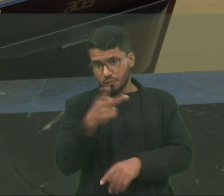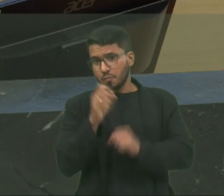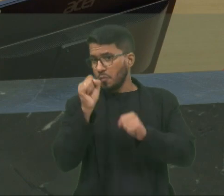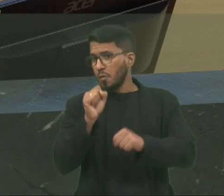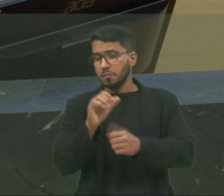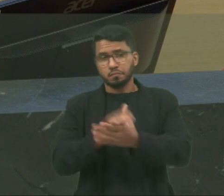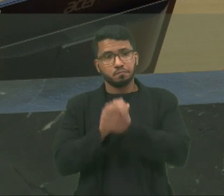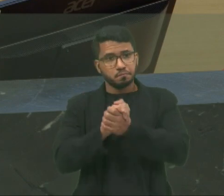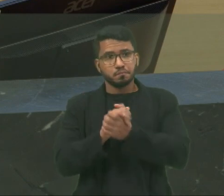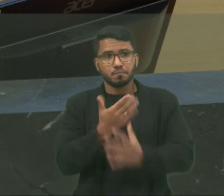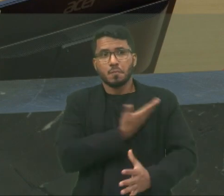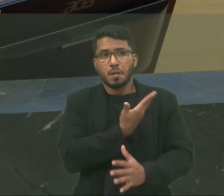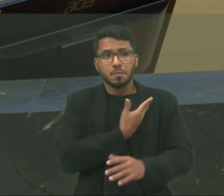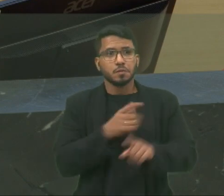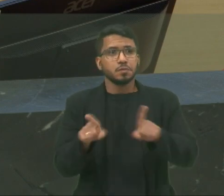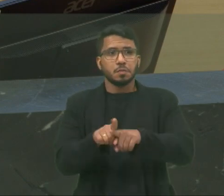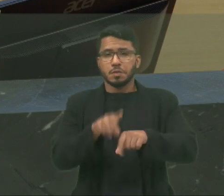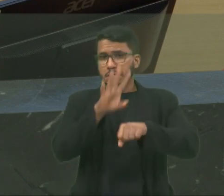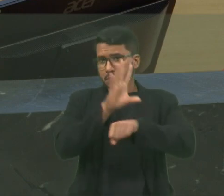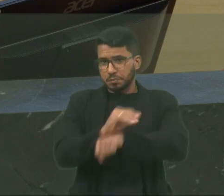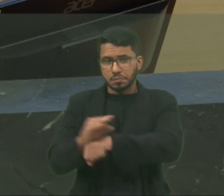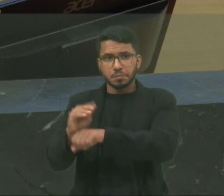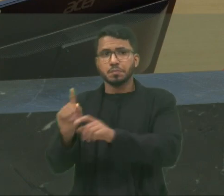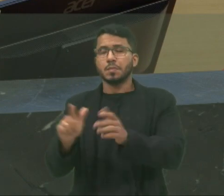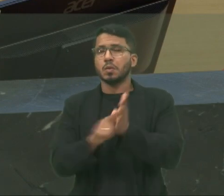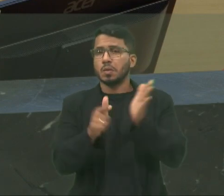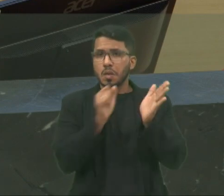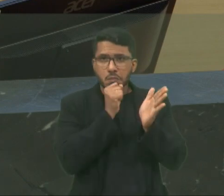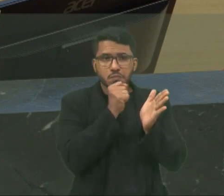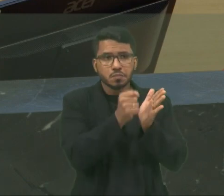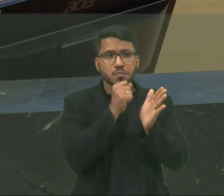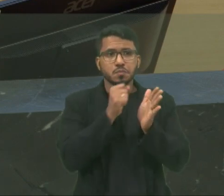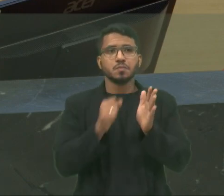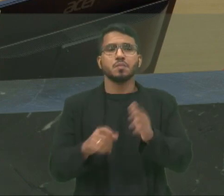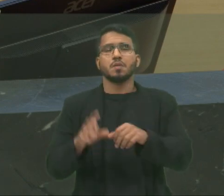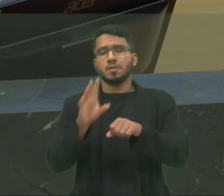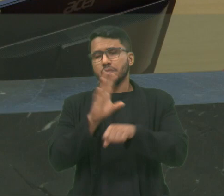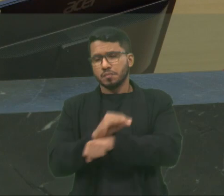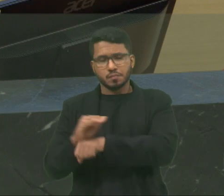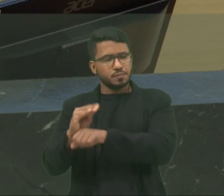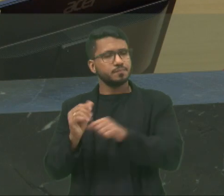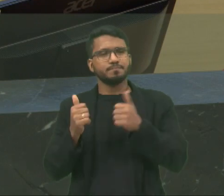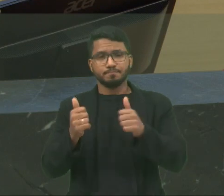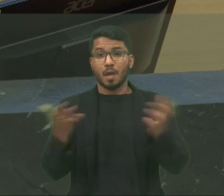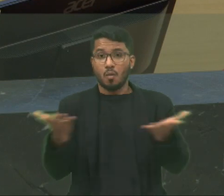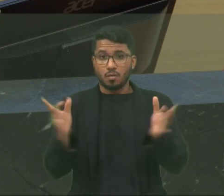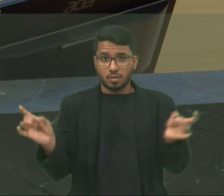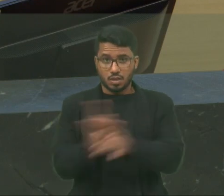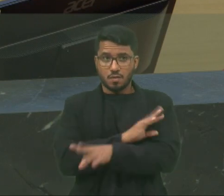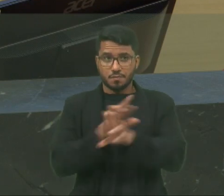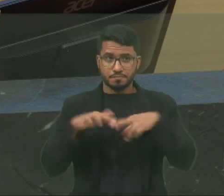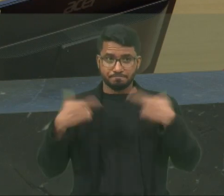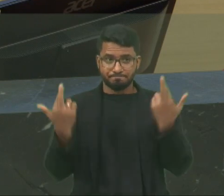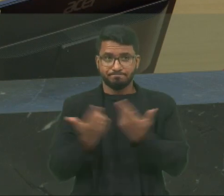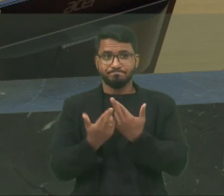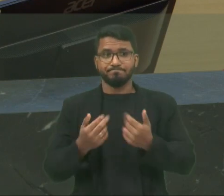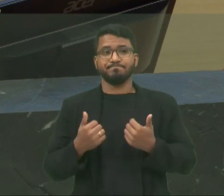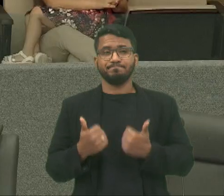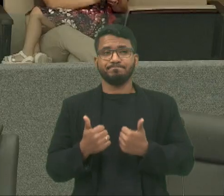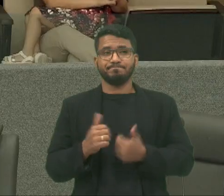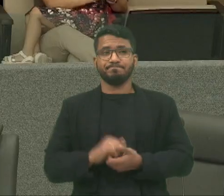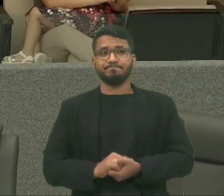os cumprimentos e concederão espaço à imprensa e à sessão de fotografias. Declaro encerrada a sessão.